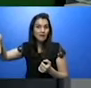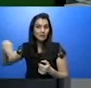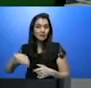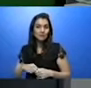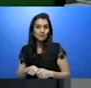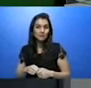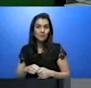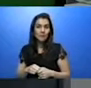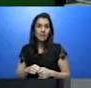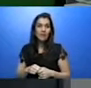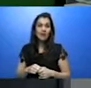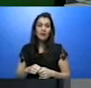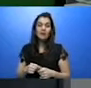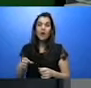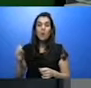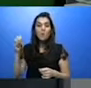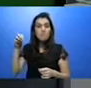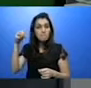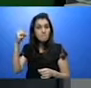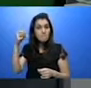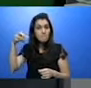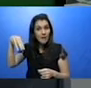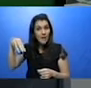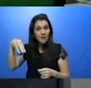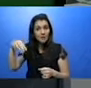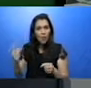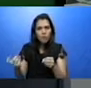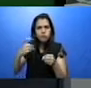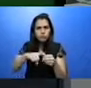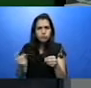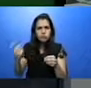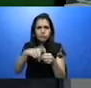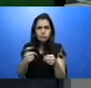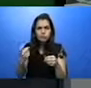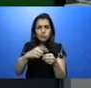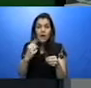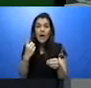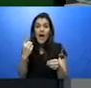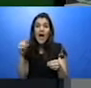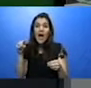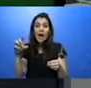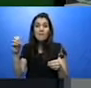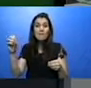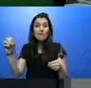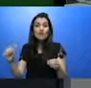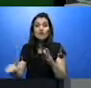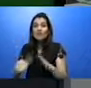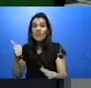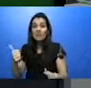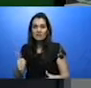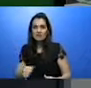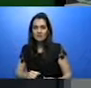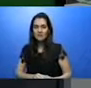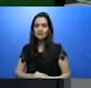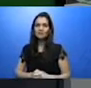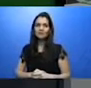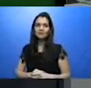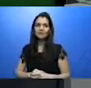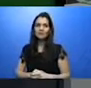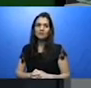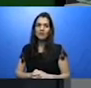cabe 1000 vezes em 1 quilômetro, tá? Então, as medidas são assim, uma está dentro da